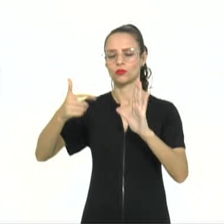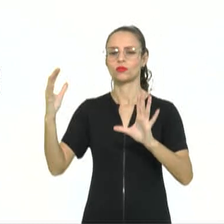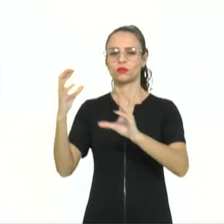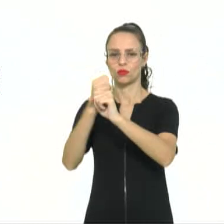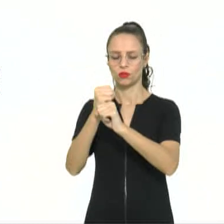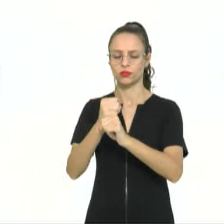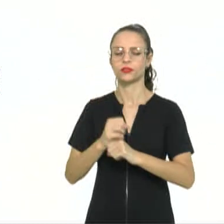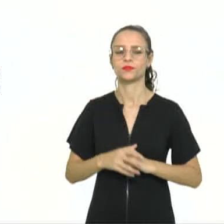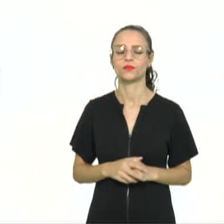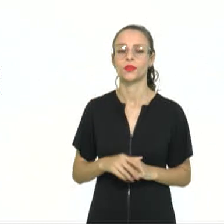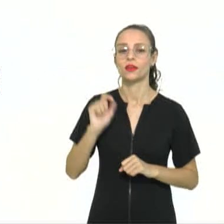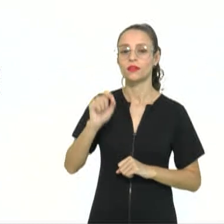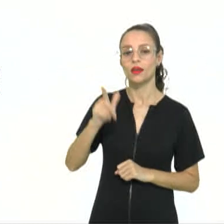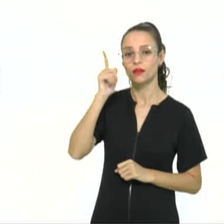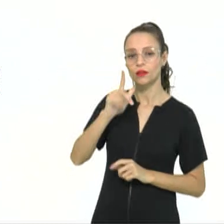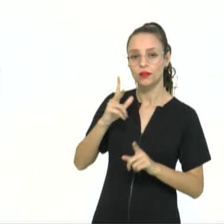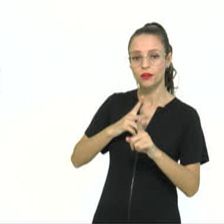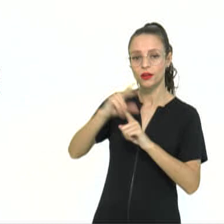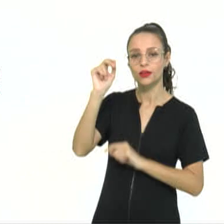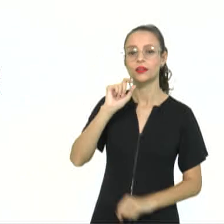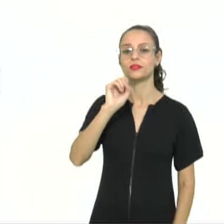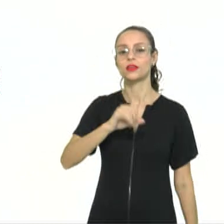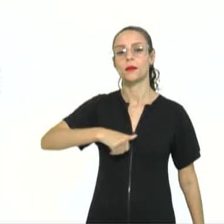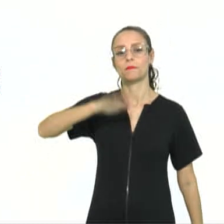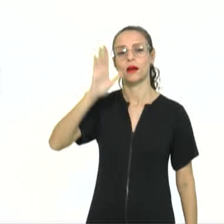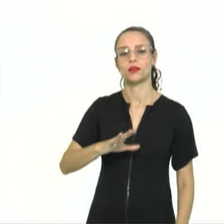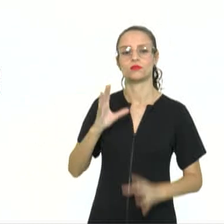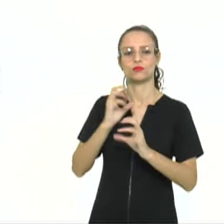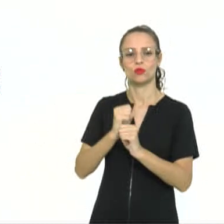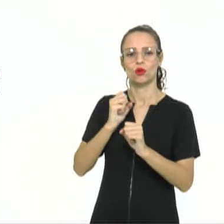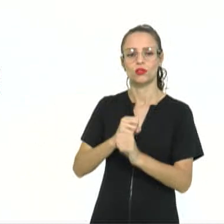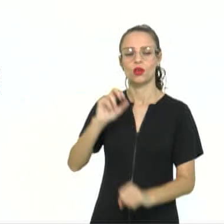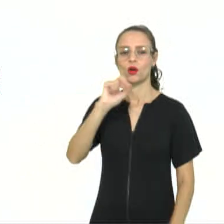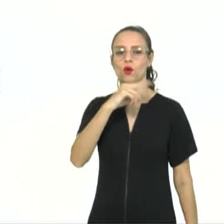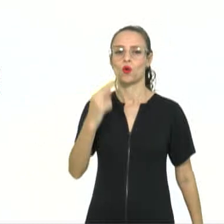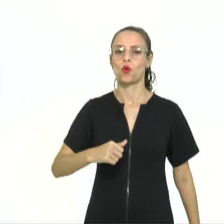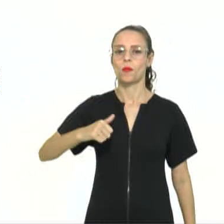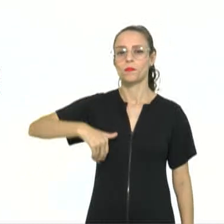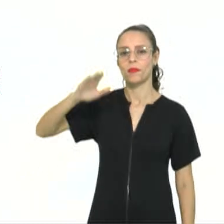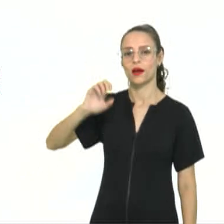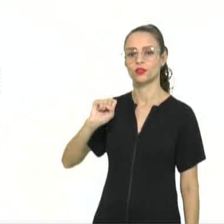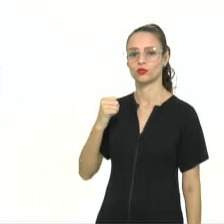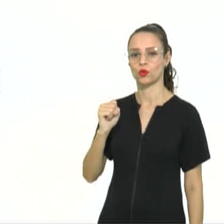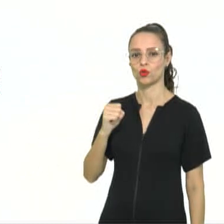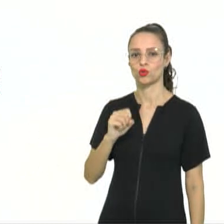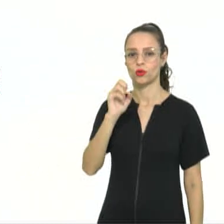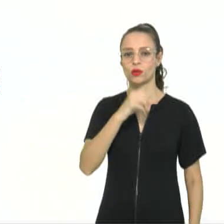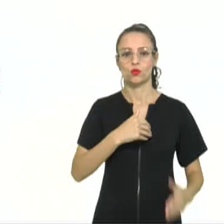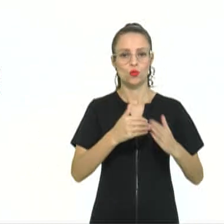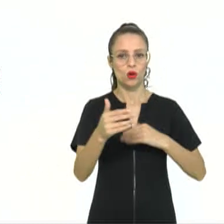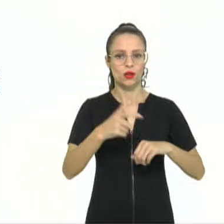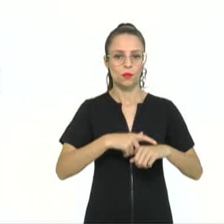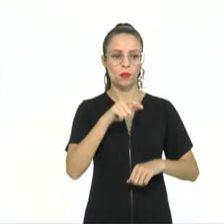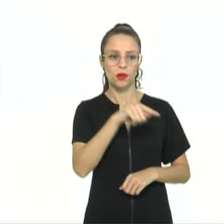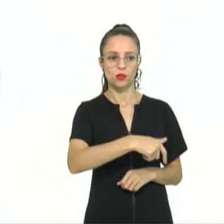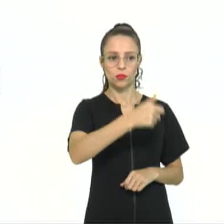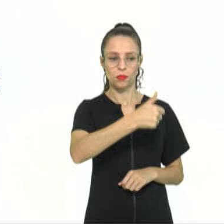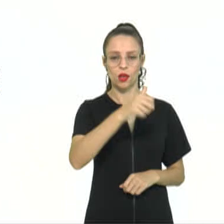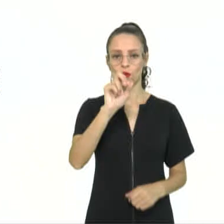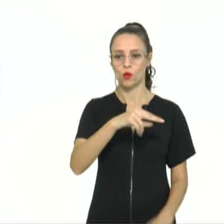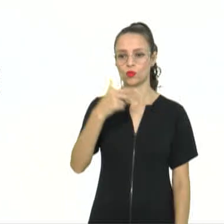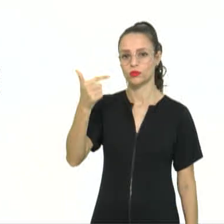que tiver a maior pontuação ao final da luta ou abrir uma vantagem de 8 pontos em qualquer momento ou se um lutador